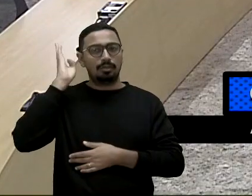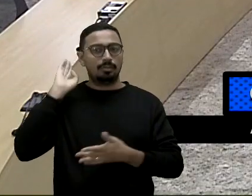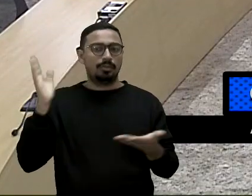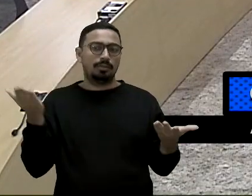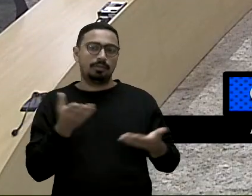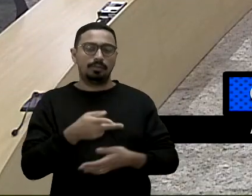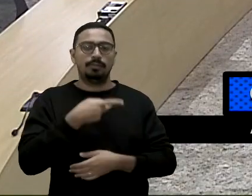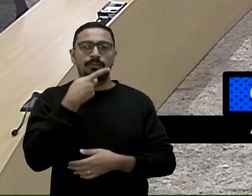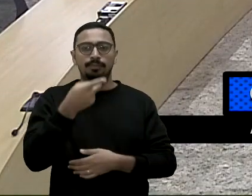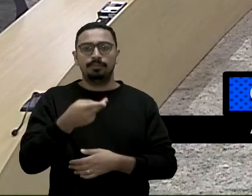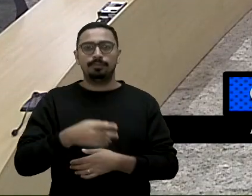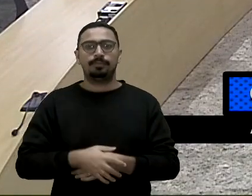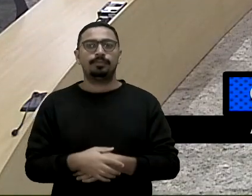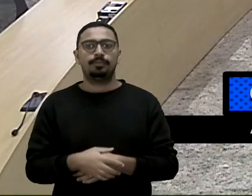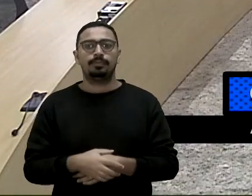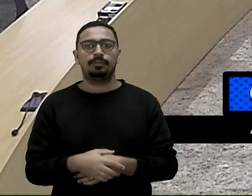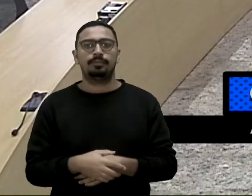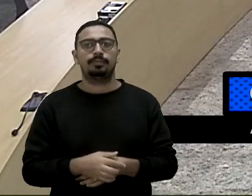fala.